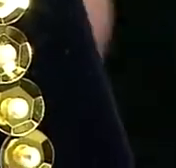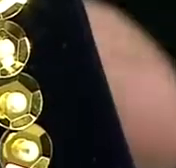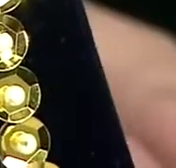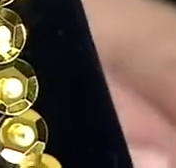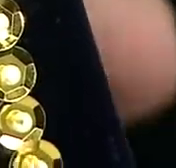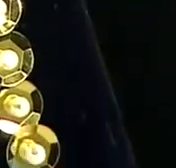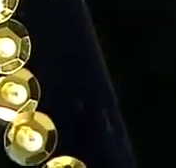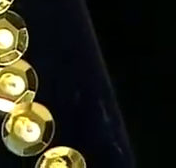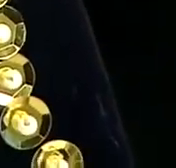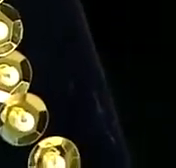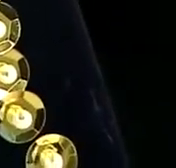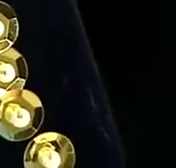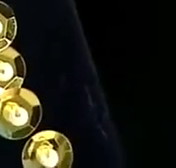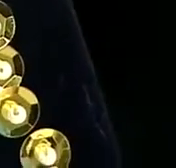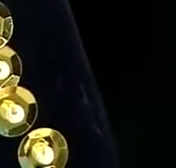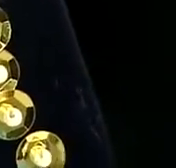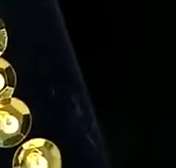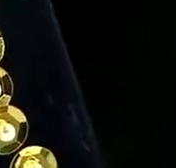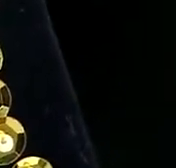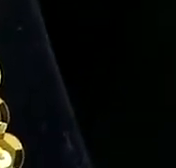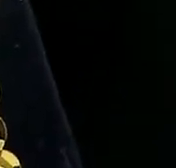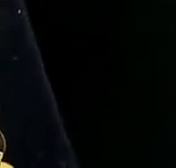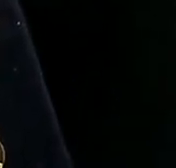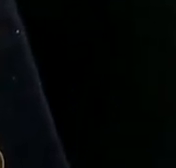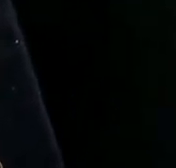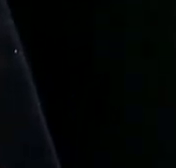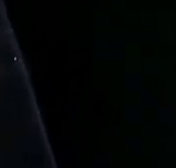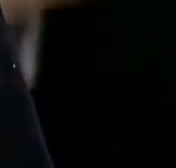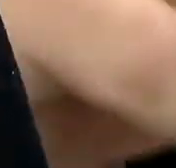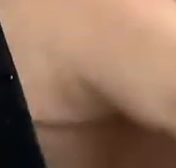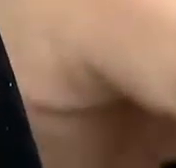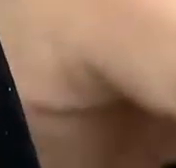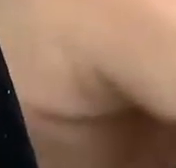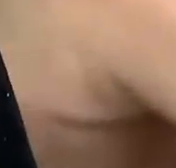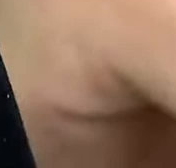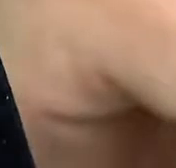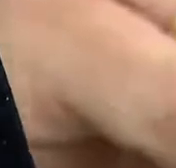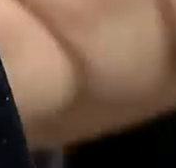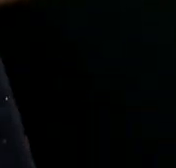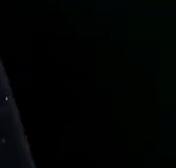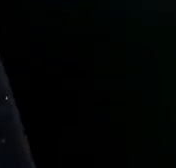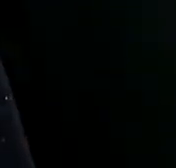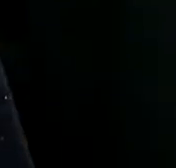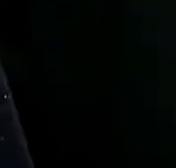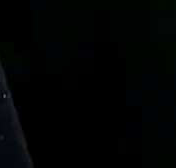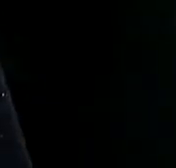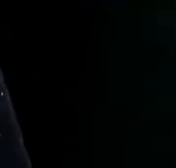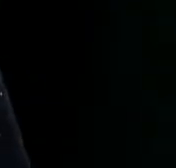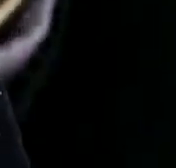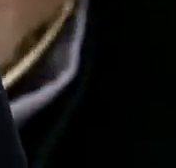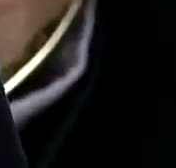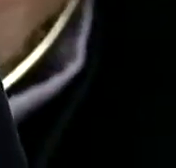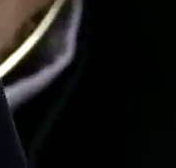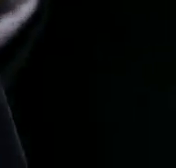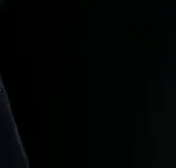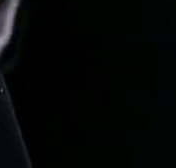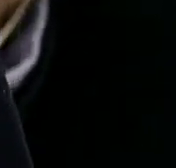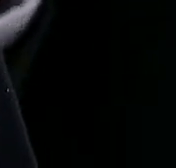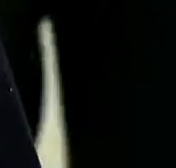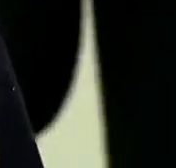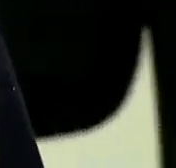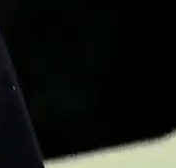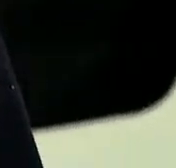bordado, cuidadosamente, com essa coroa dignamente levada sobre a cabeça da Santíssima Virgem Maria, com essas pedras também